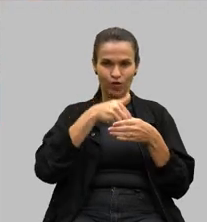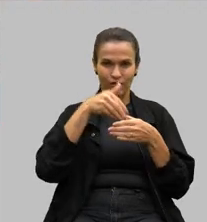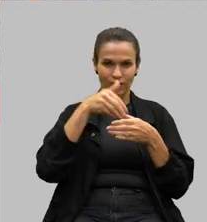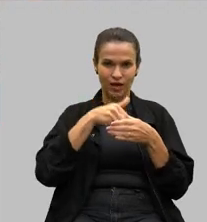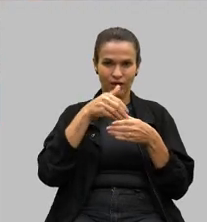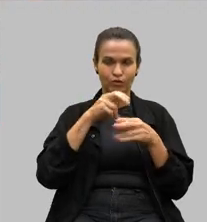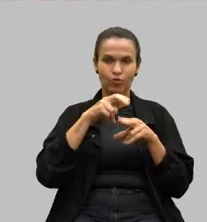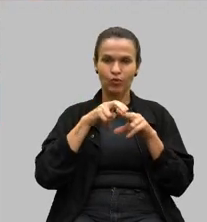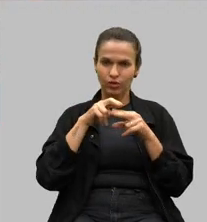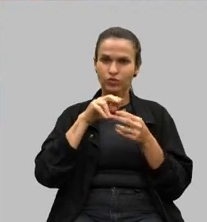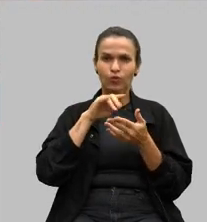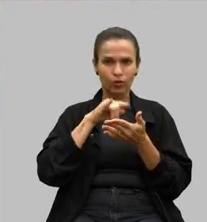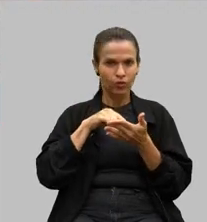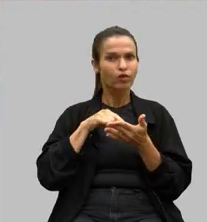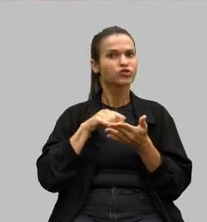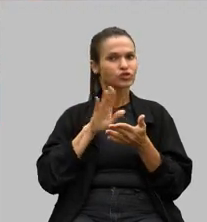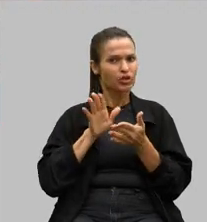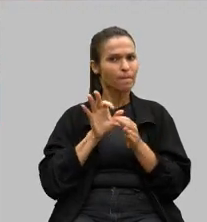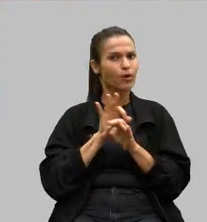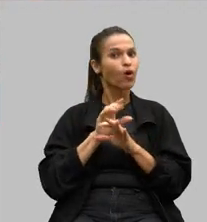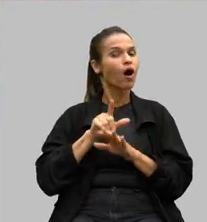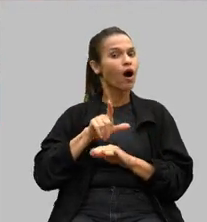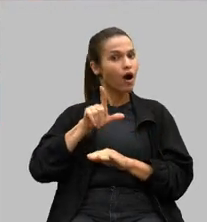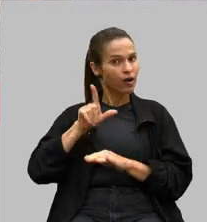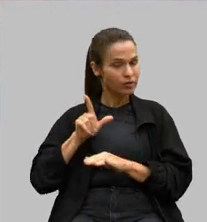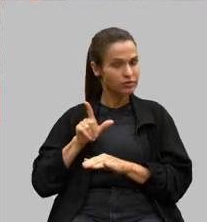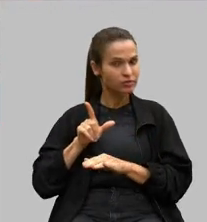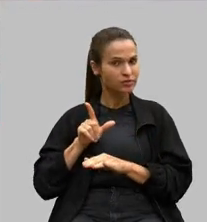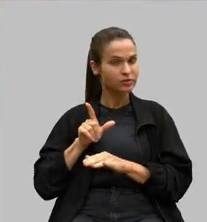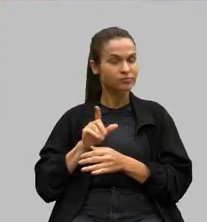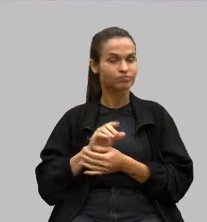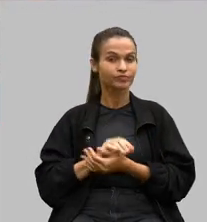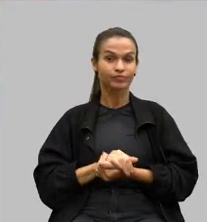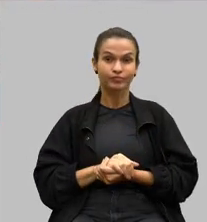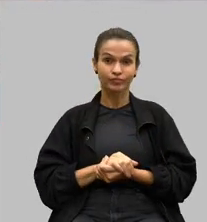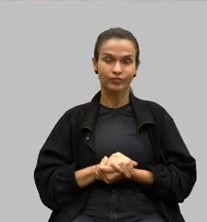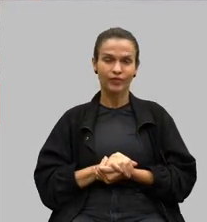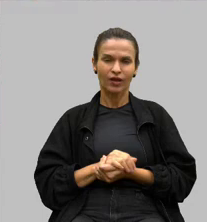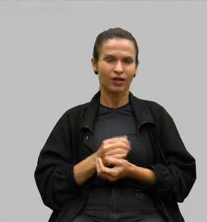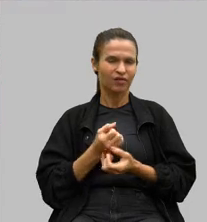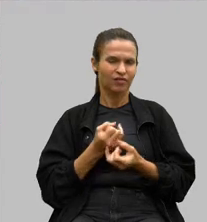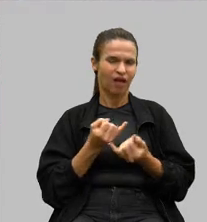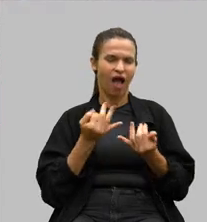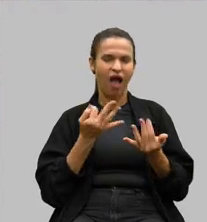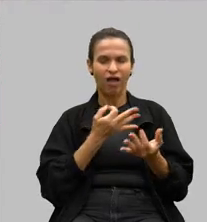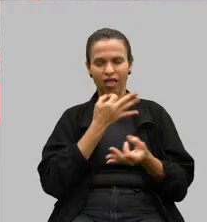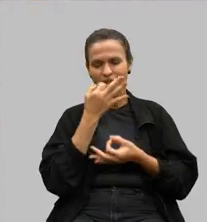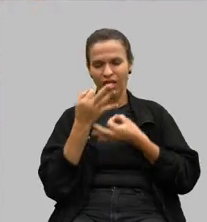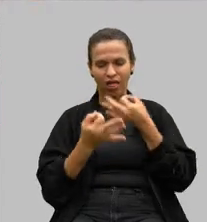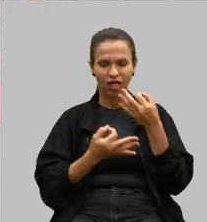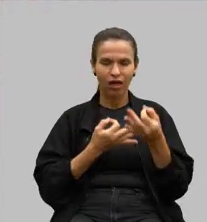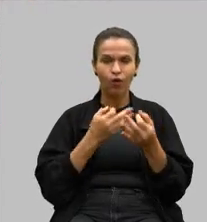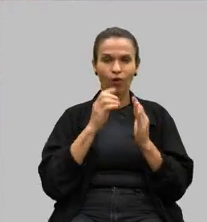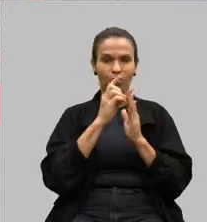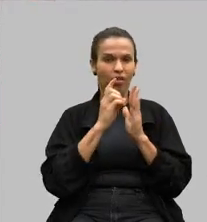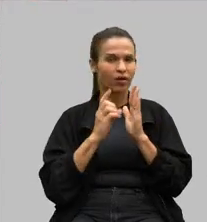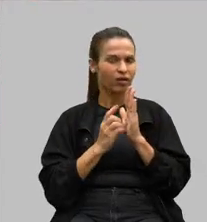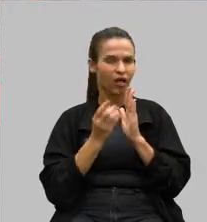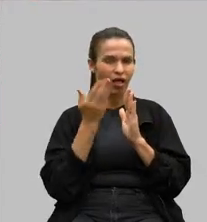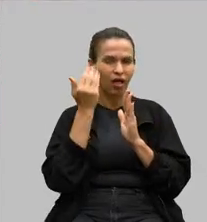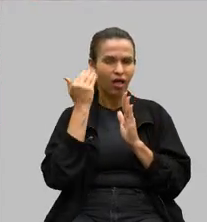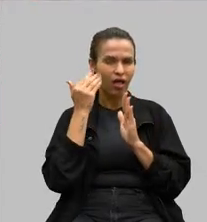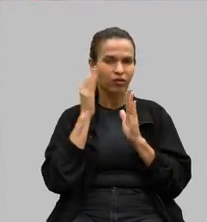dossier ficou pronto antes e aí uma série de justificativas um decreto que na época em